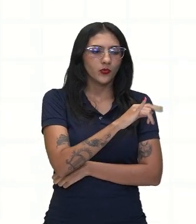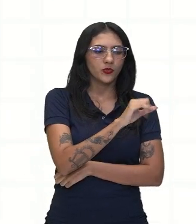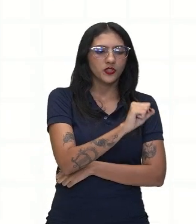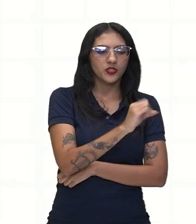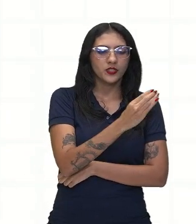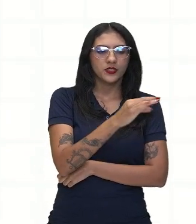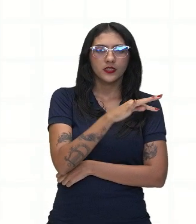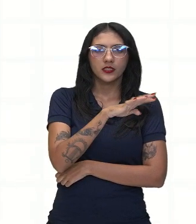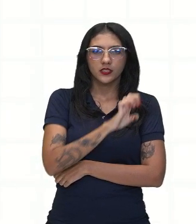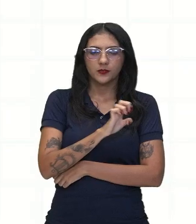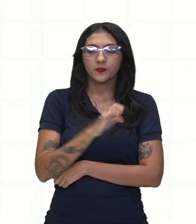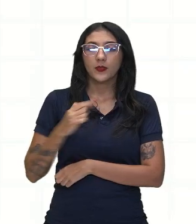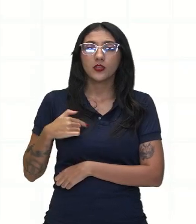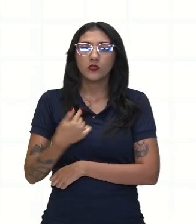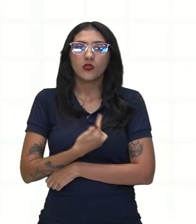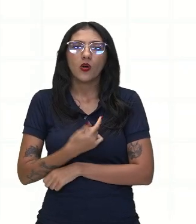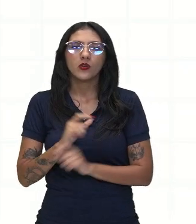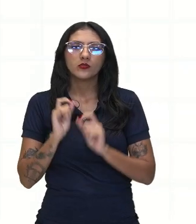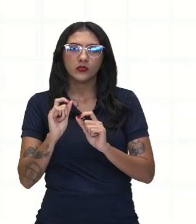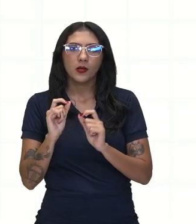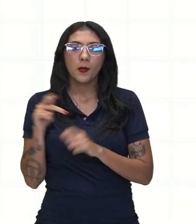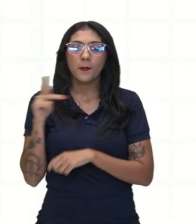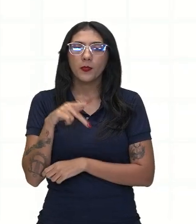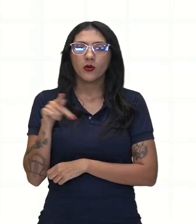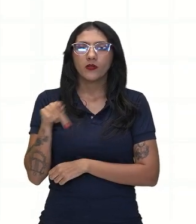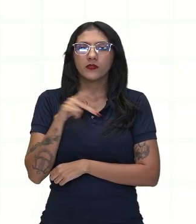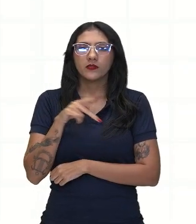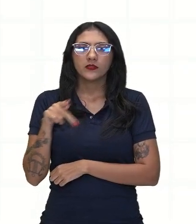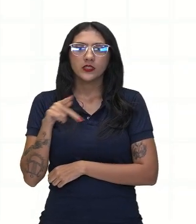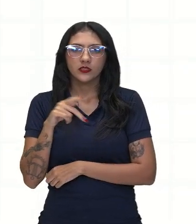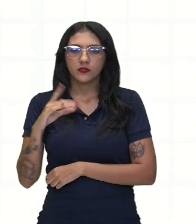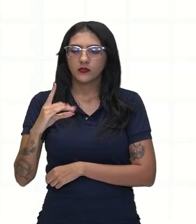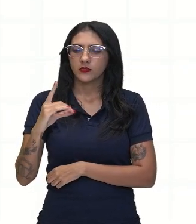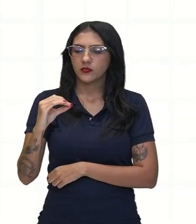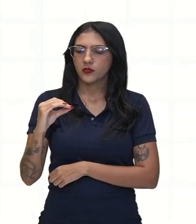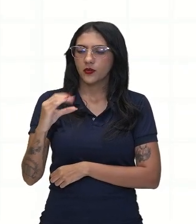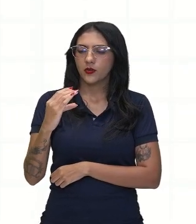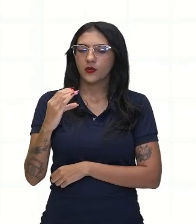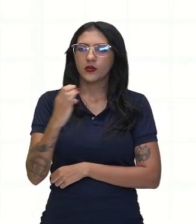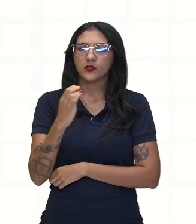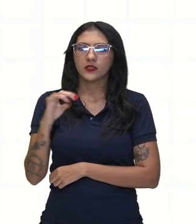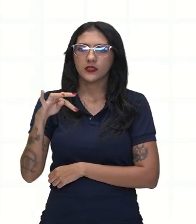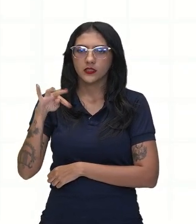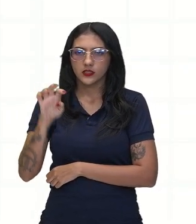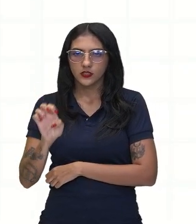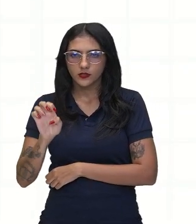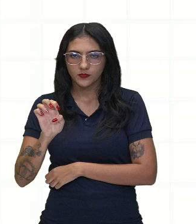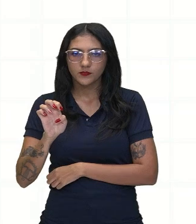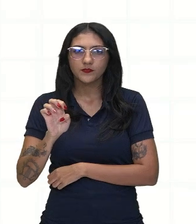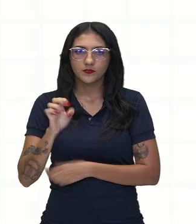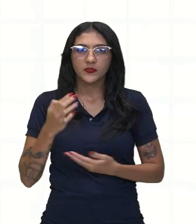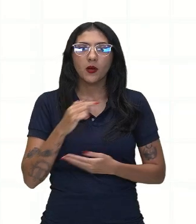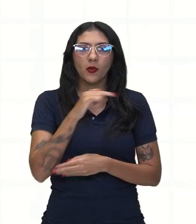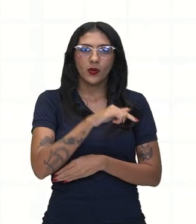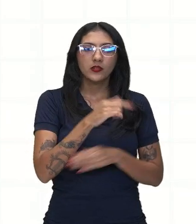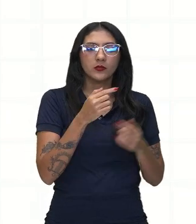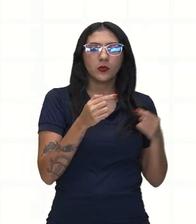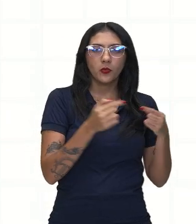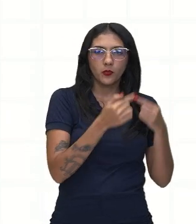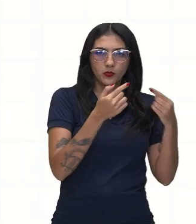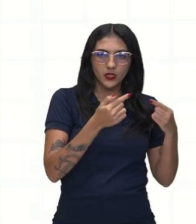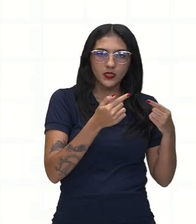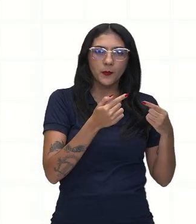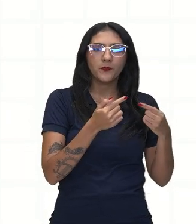discentes e nós somos os seus docentes, né? Então, discente é relativo a